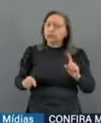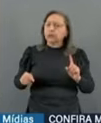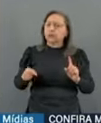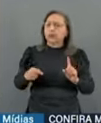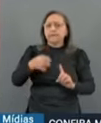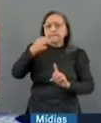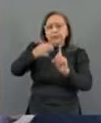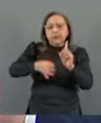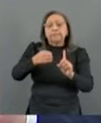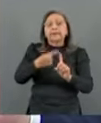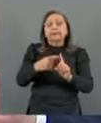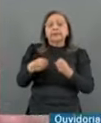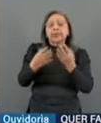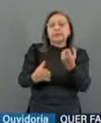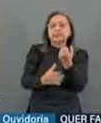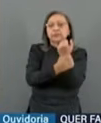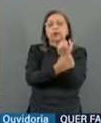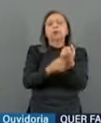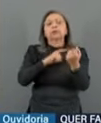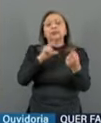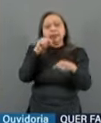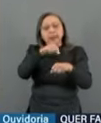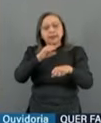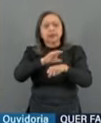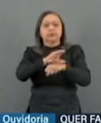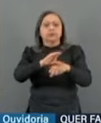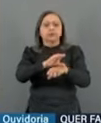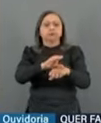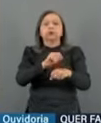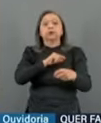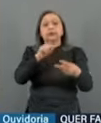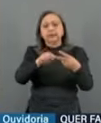justamente para poder assegurar o que diz a Constituição e o que diz as leis.